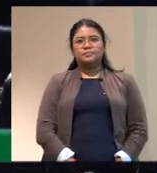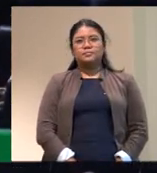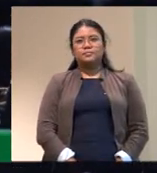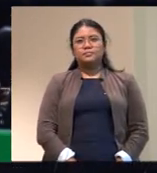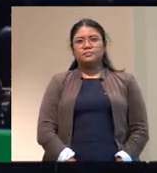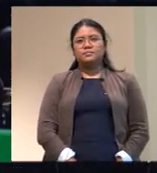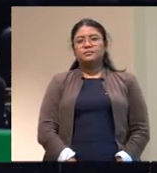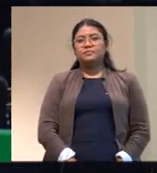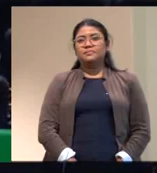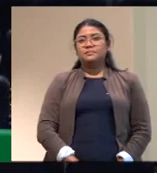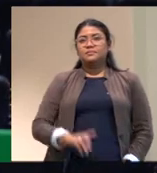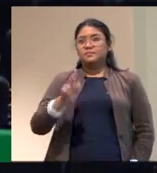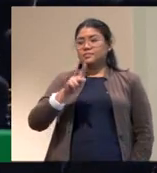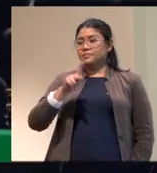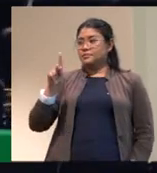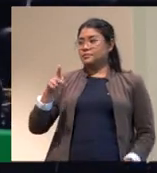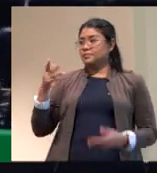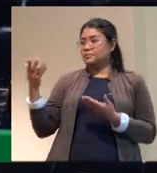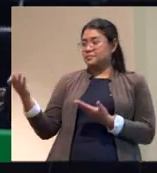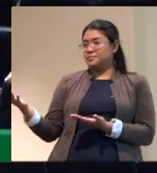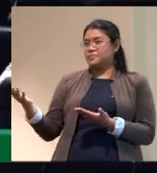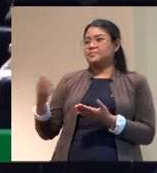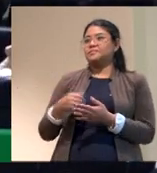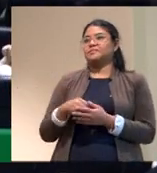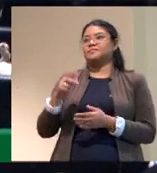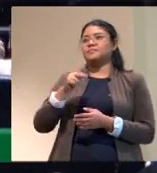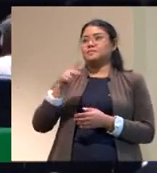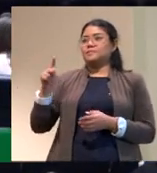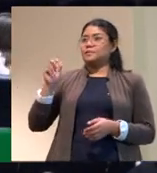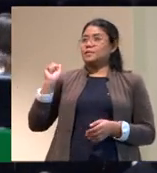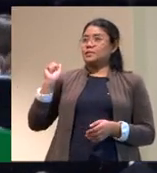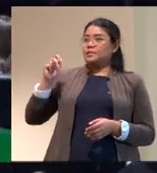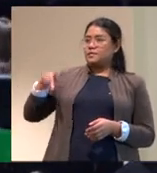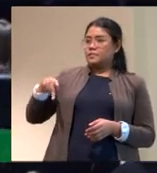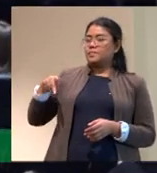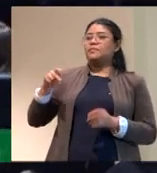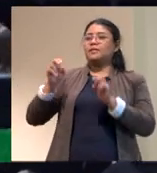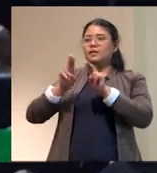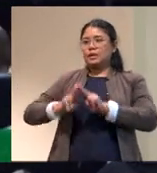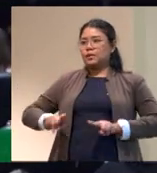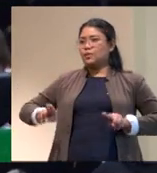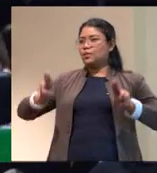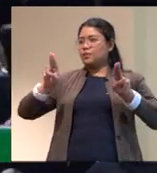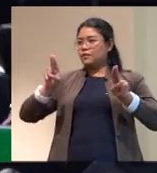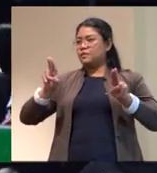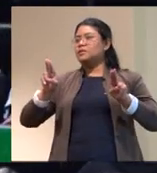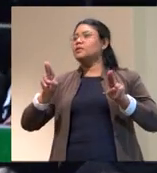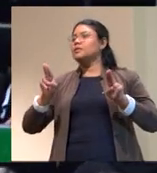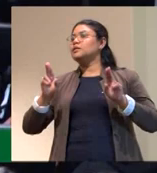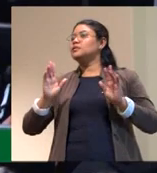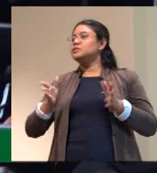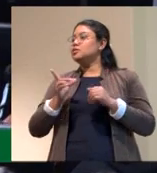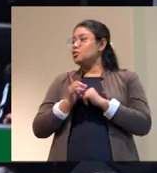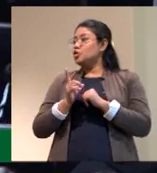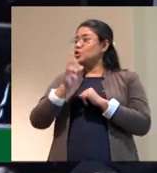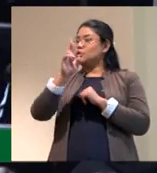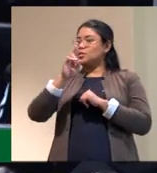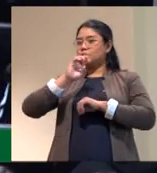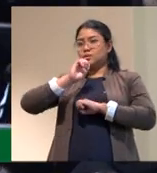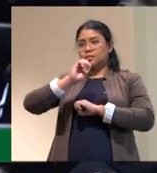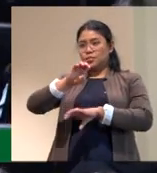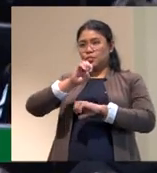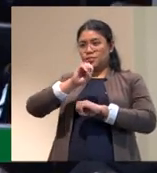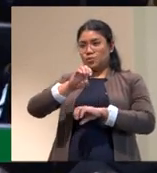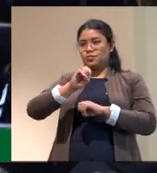A professora Heloísa Rocha é professora aposentada da Universidade Federal de Santa Catarina, é doutora em Educação pela